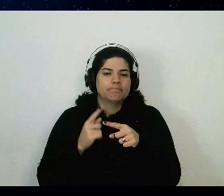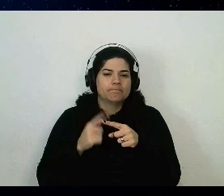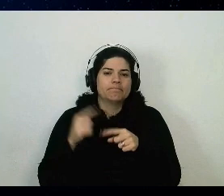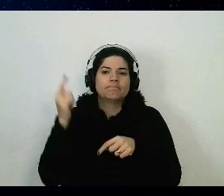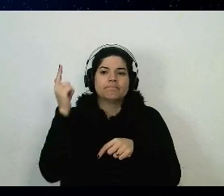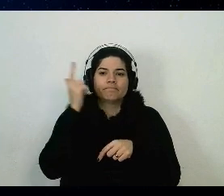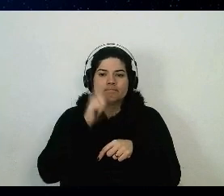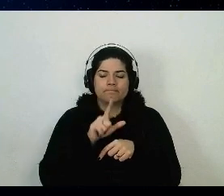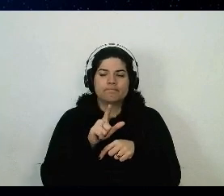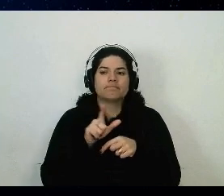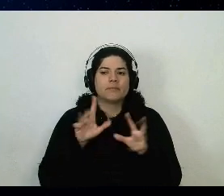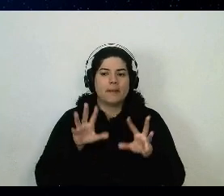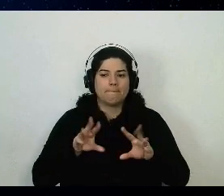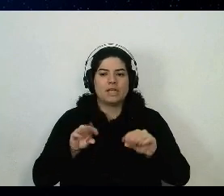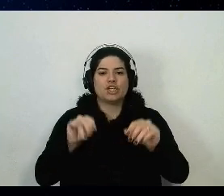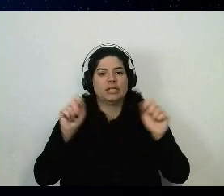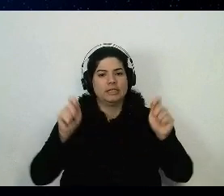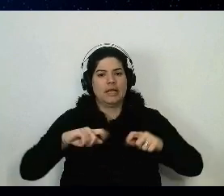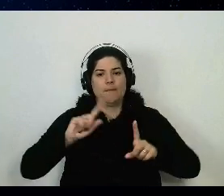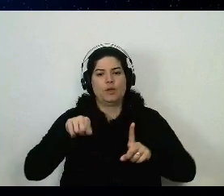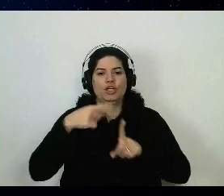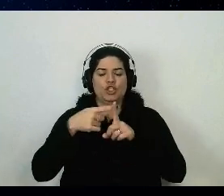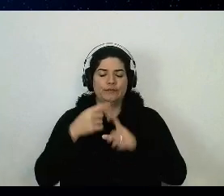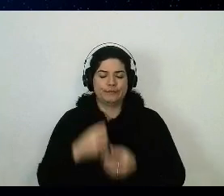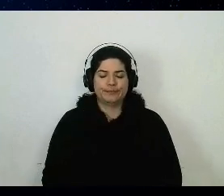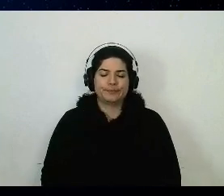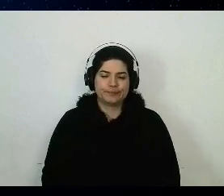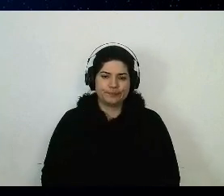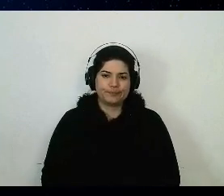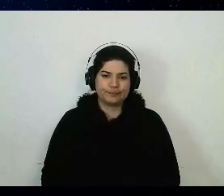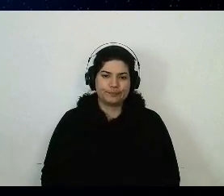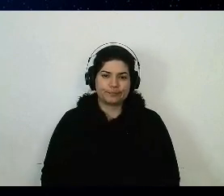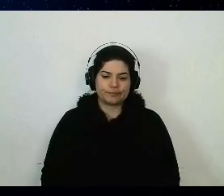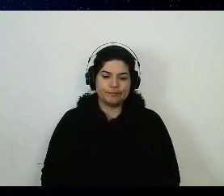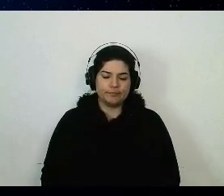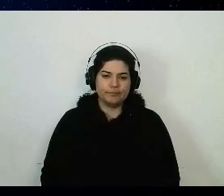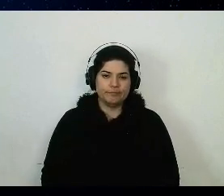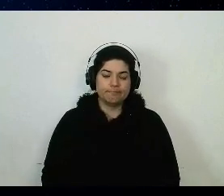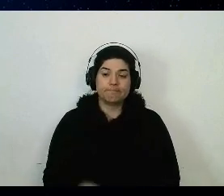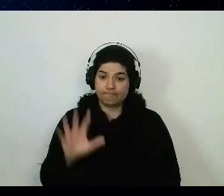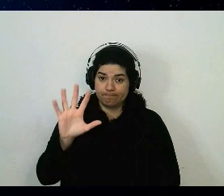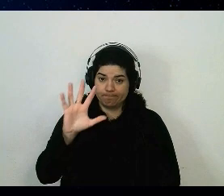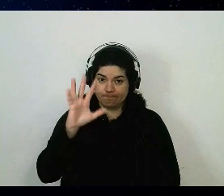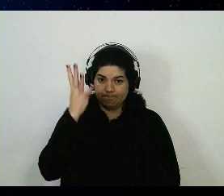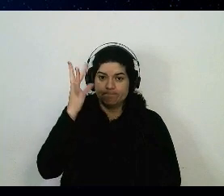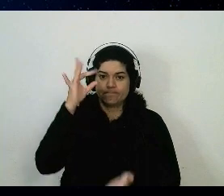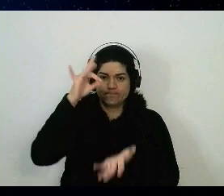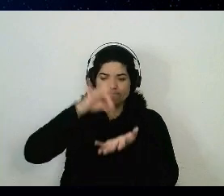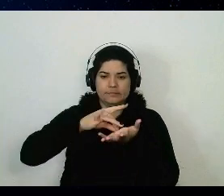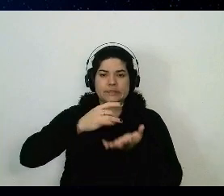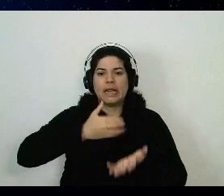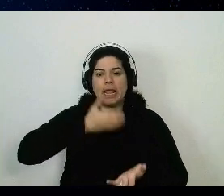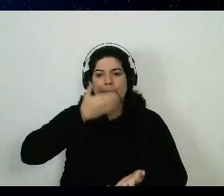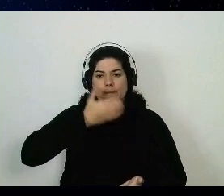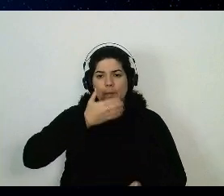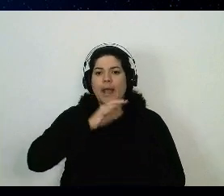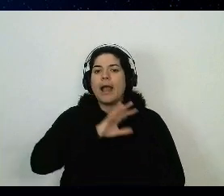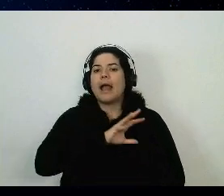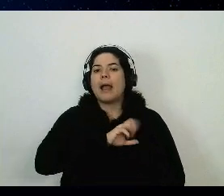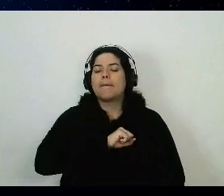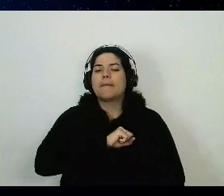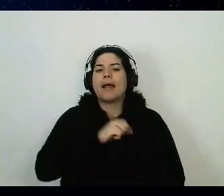final, tá? Positivamente. E aqui eu trago um case sobre a Apple, que todo mundo... Quem ama a Apple aí? Quem gosta de